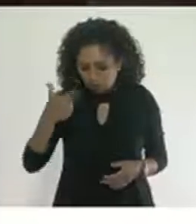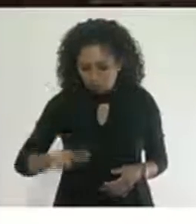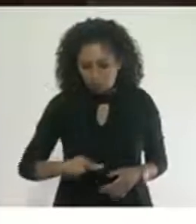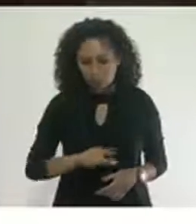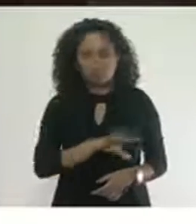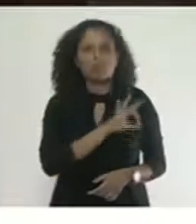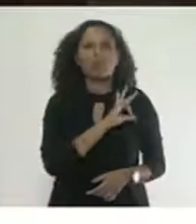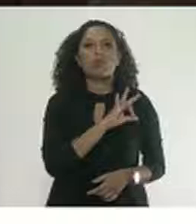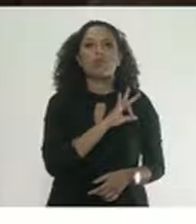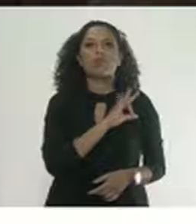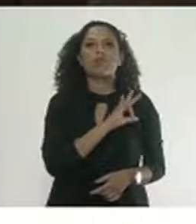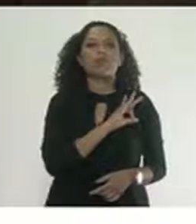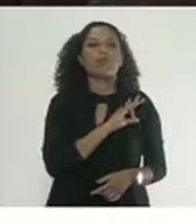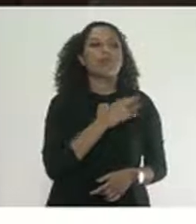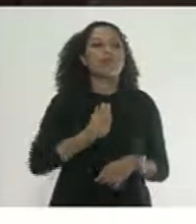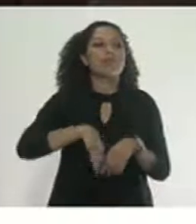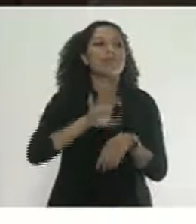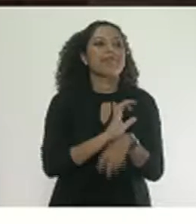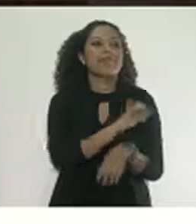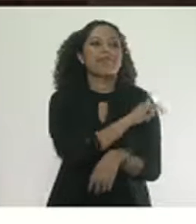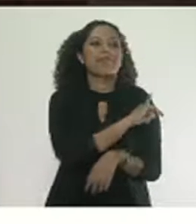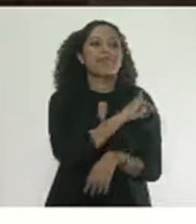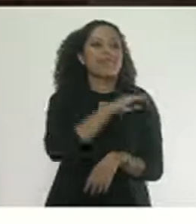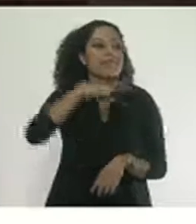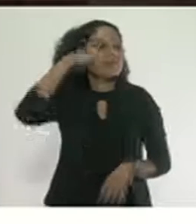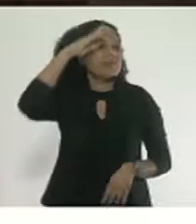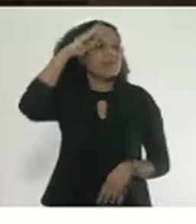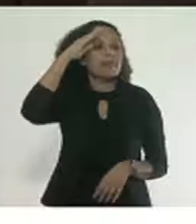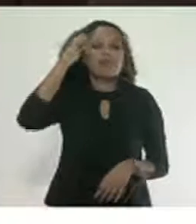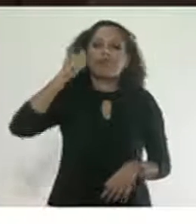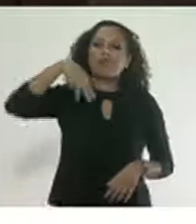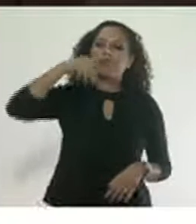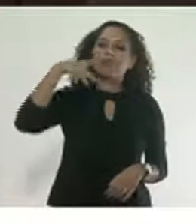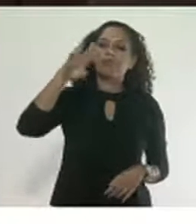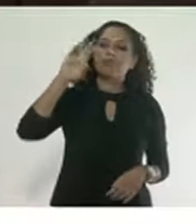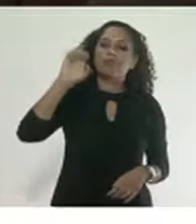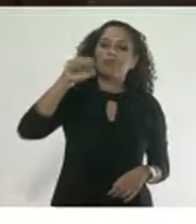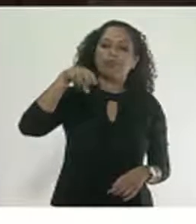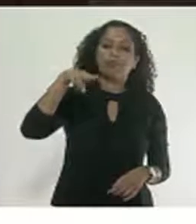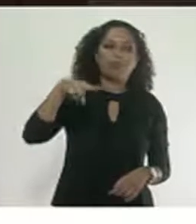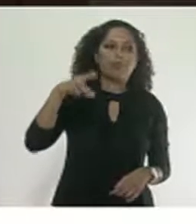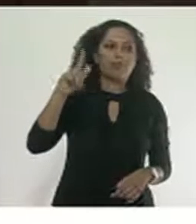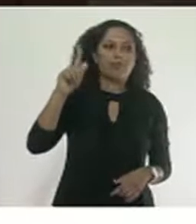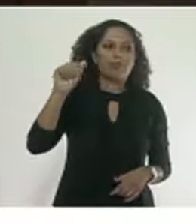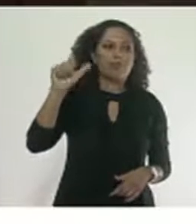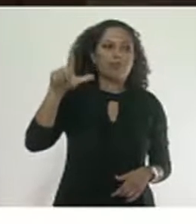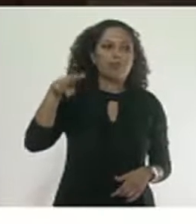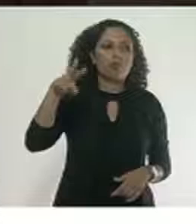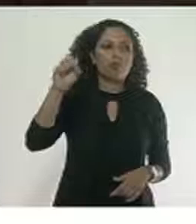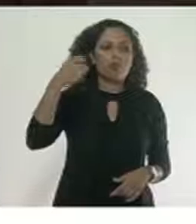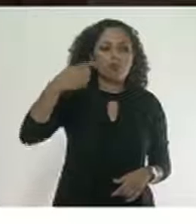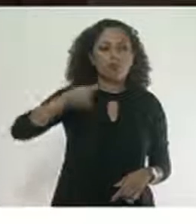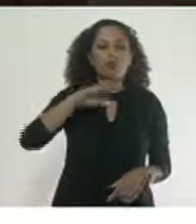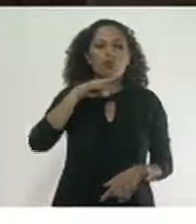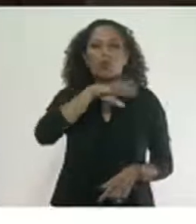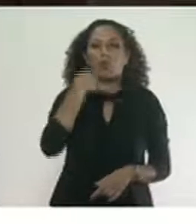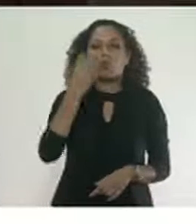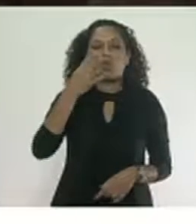policial militar no Rio de Janeiro, o capitão Anderson Galvão, de 35 anos, morto na última